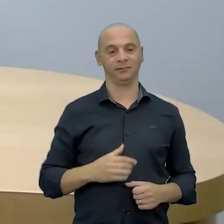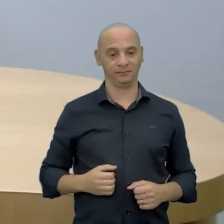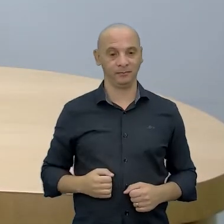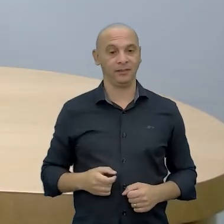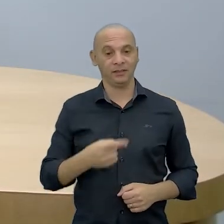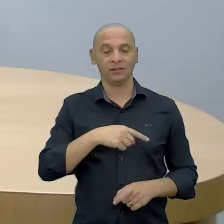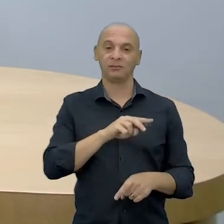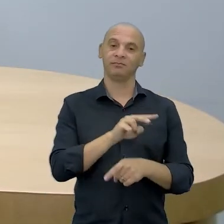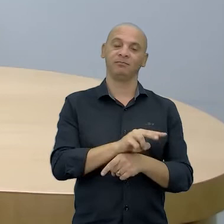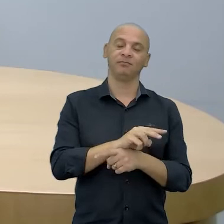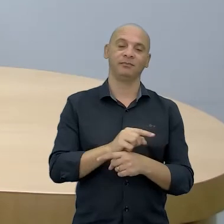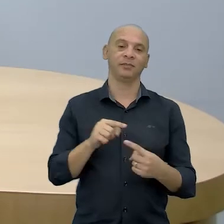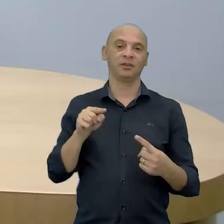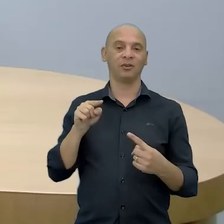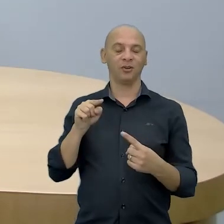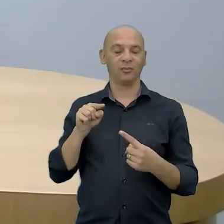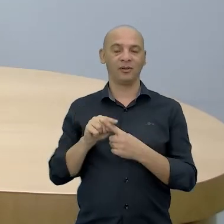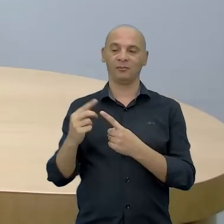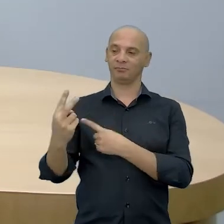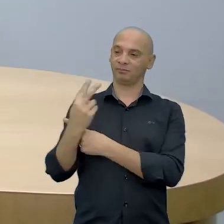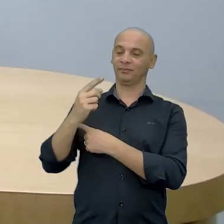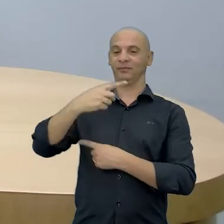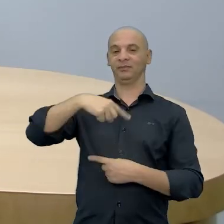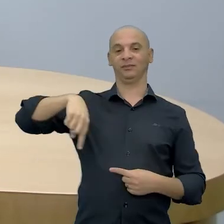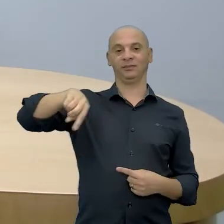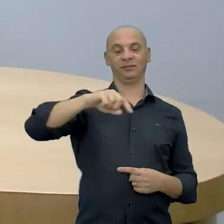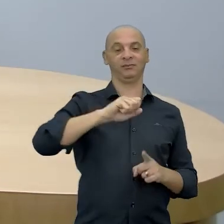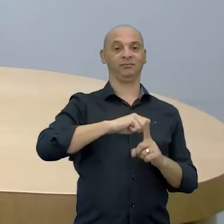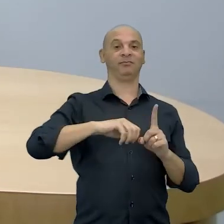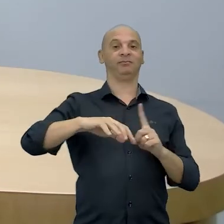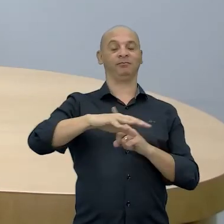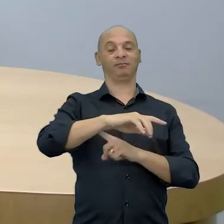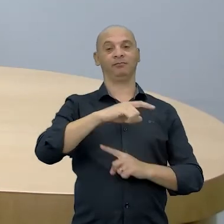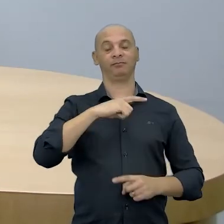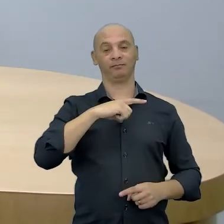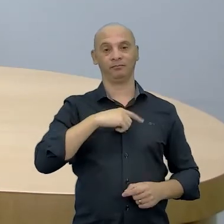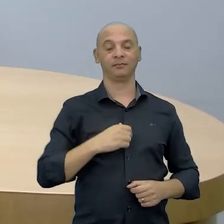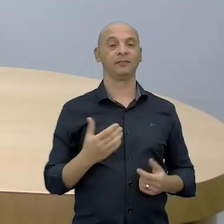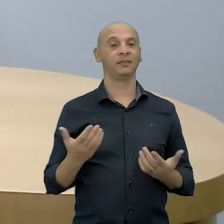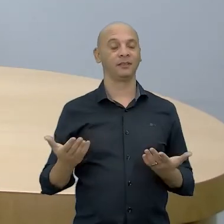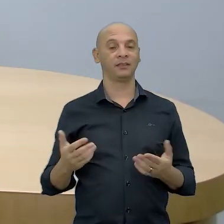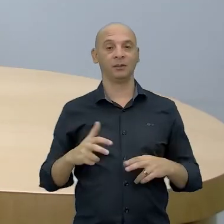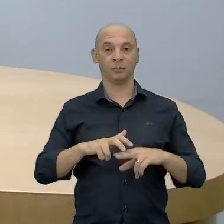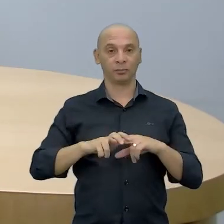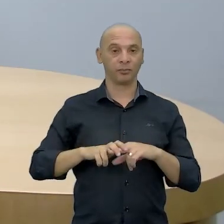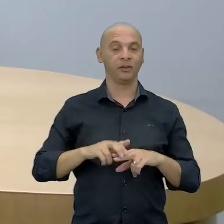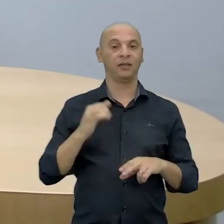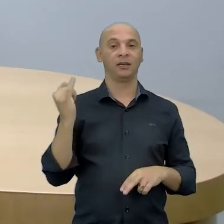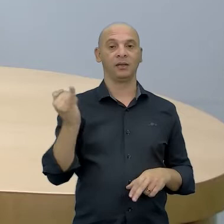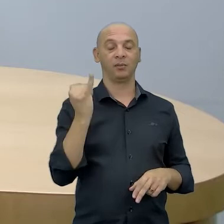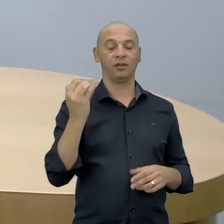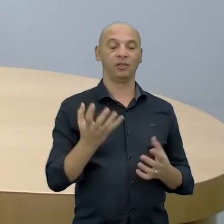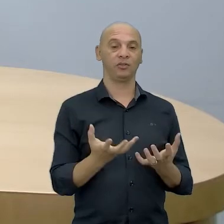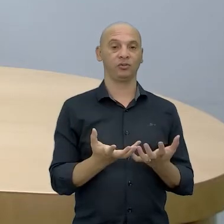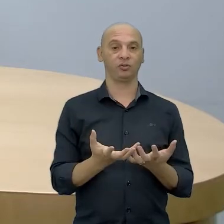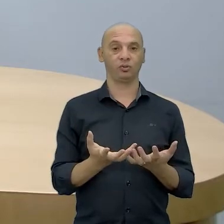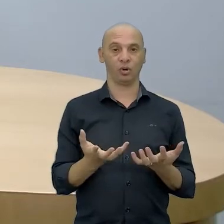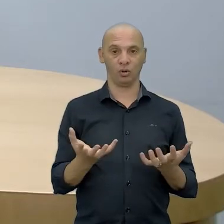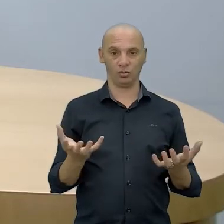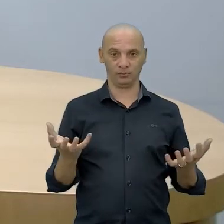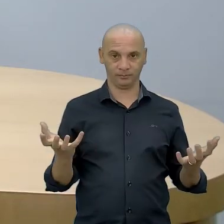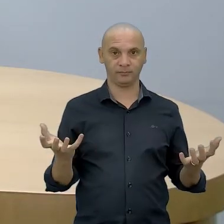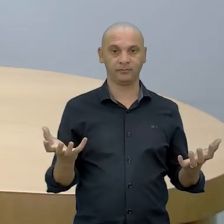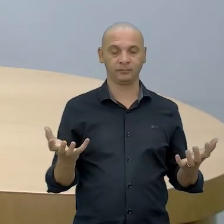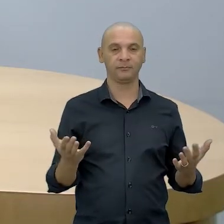a gente analisar, é sim uma proteção para a nossa sociedade. Então por isso, né, que o solo, né, que foi o